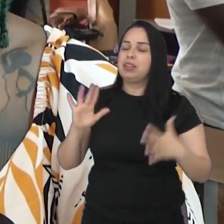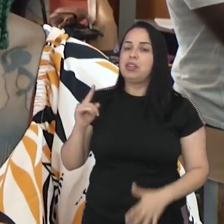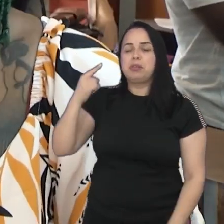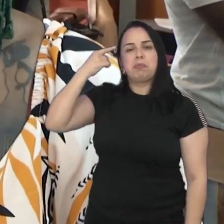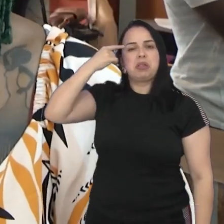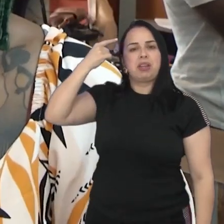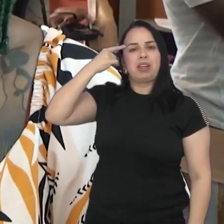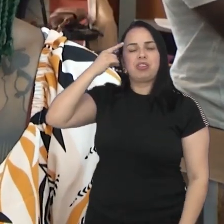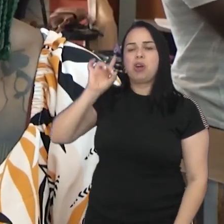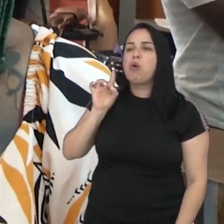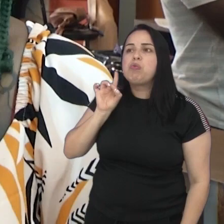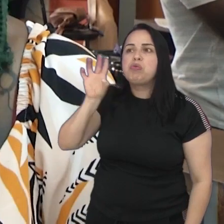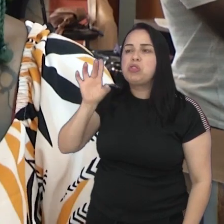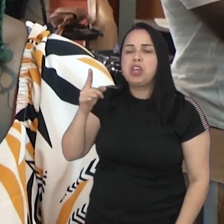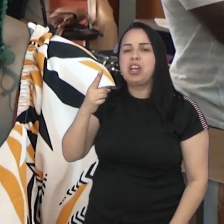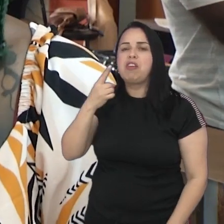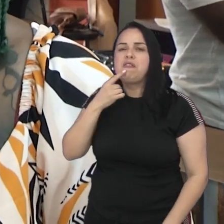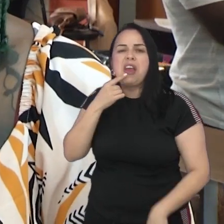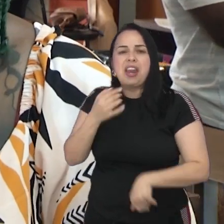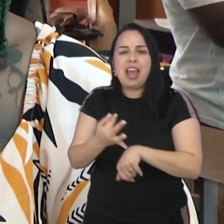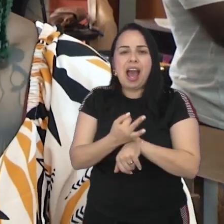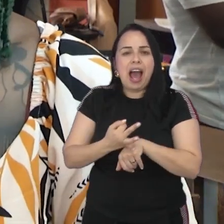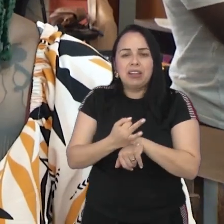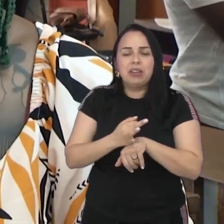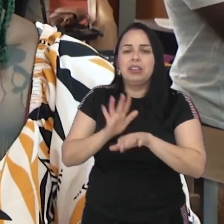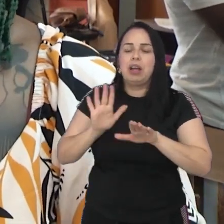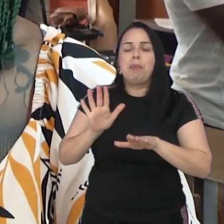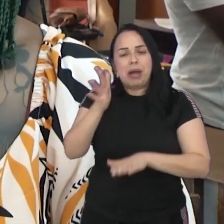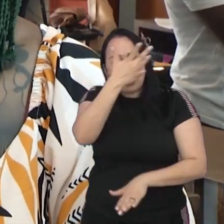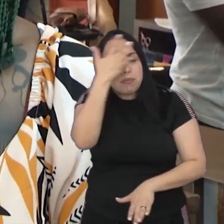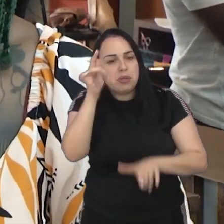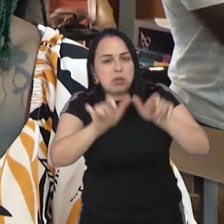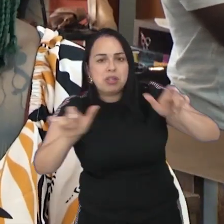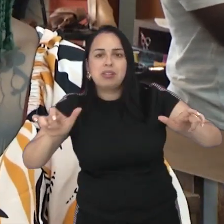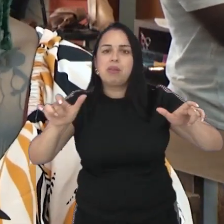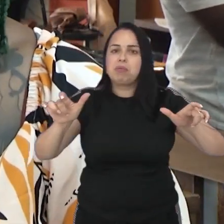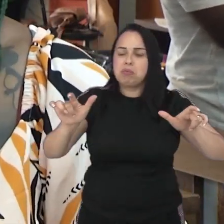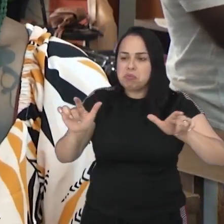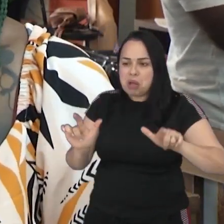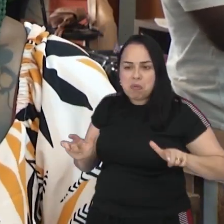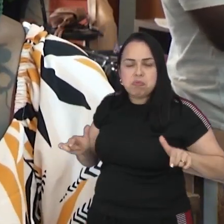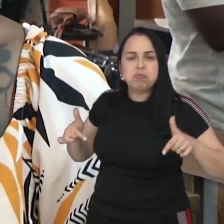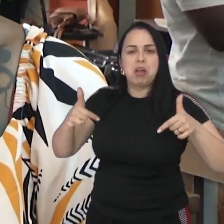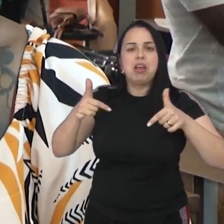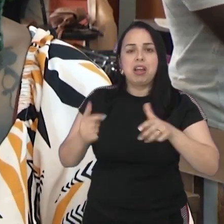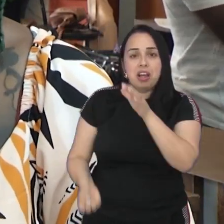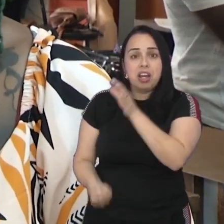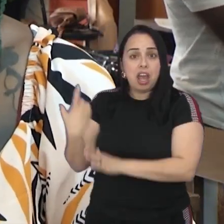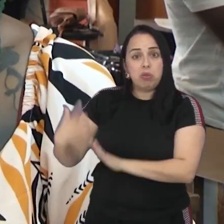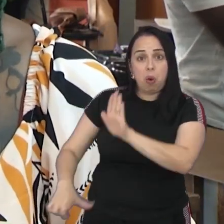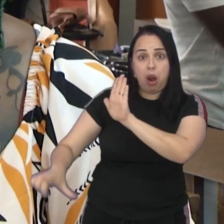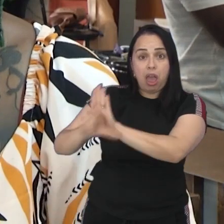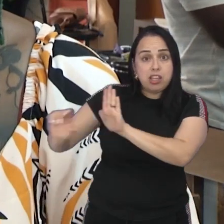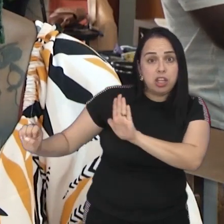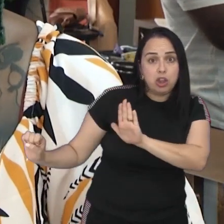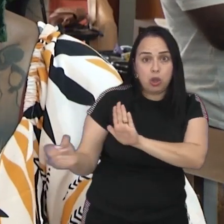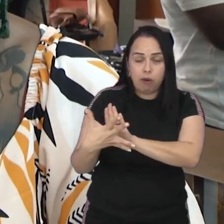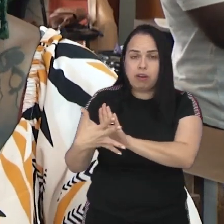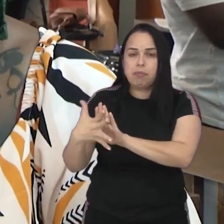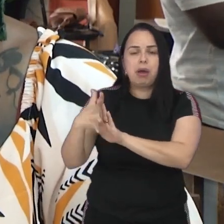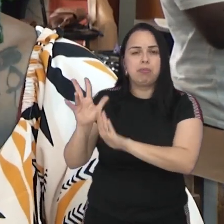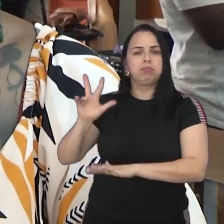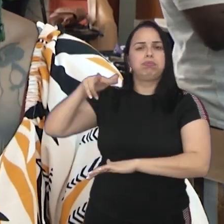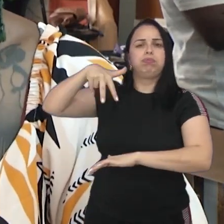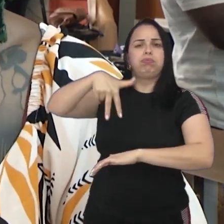é uma data, somente um feriado, mas as pessoas estão se movimentando, está surgindo novas leis, novas possibilidades